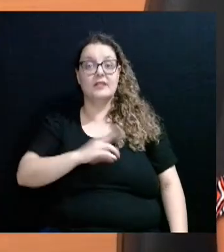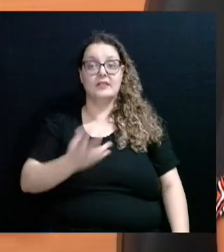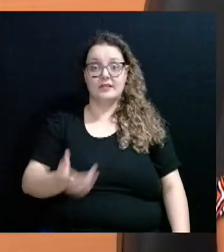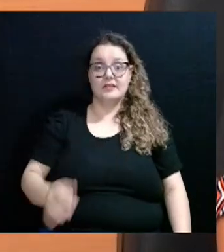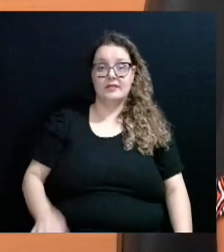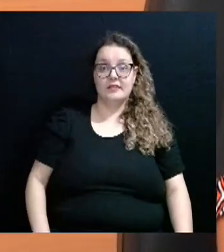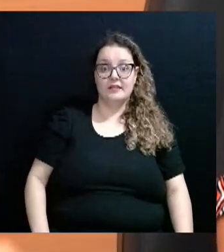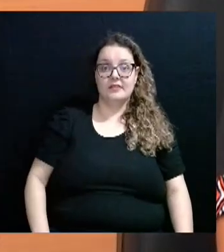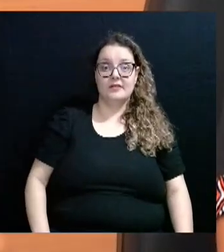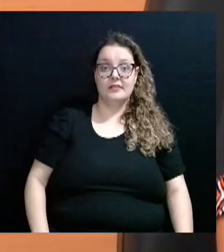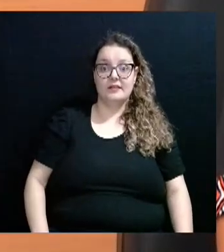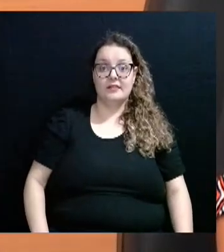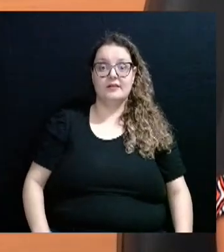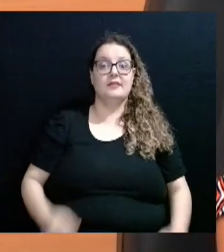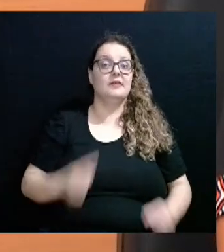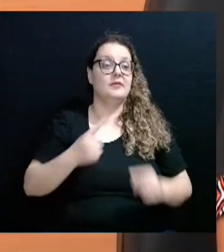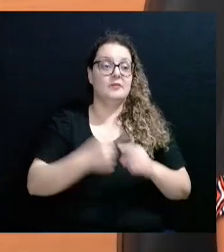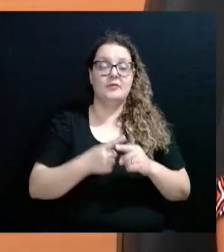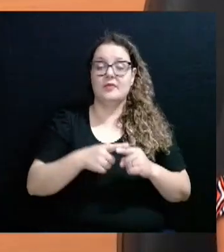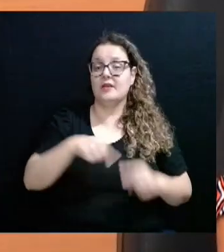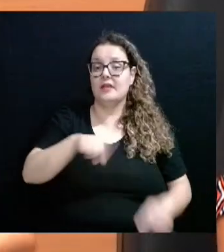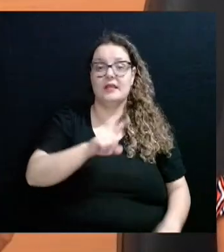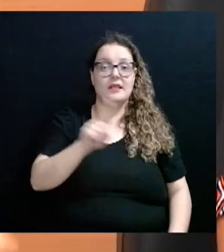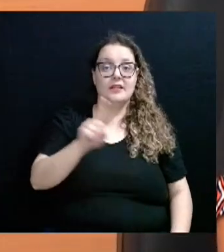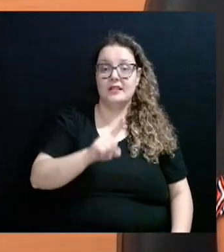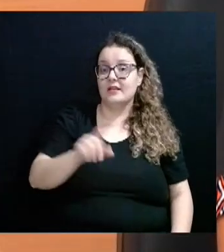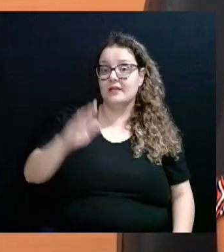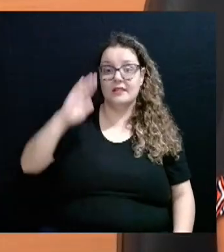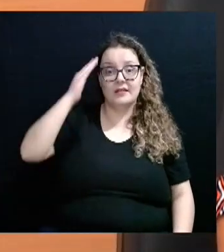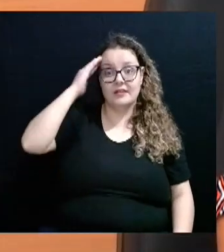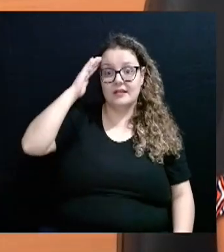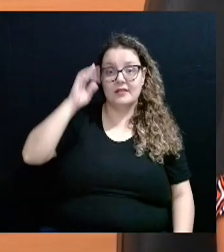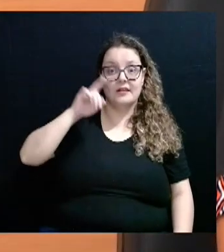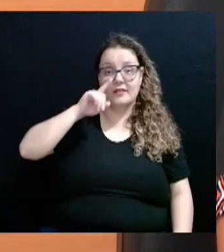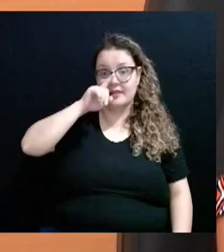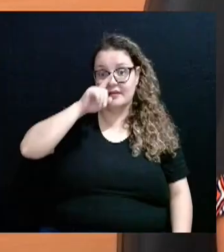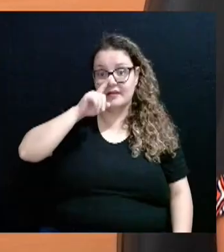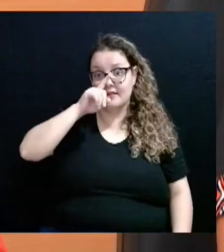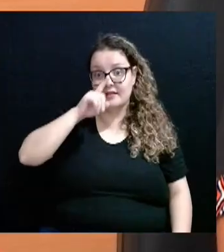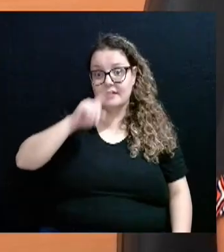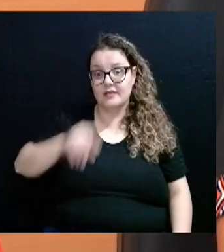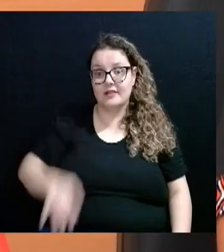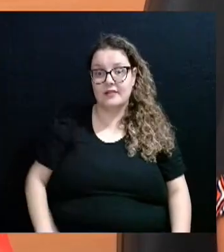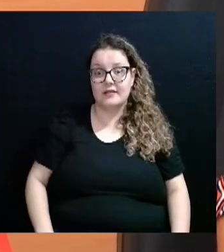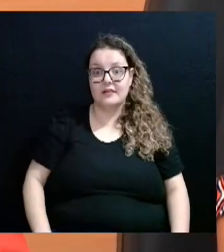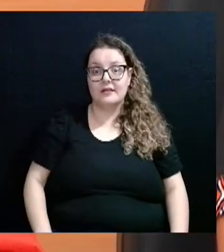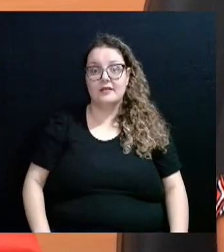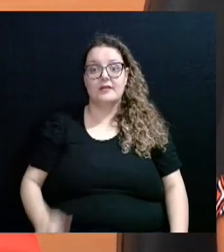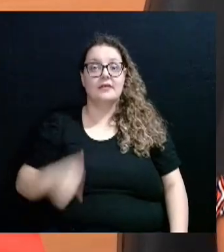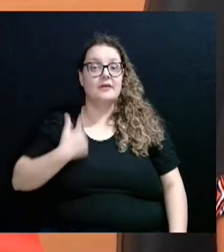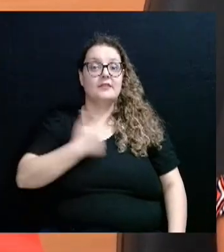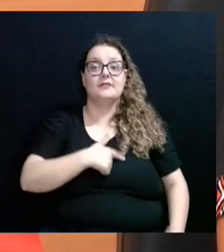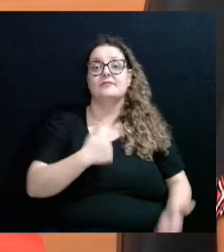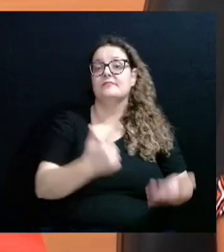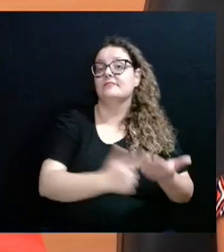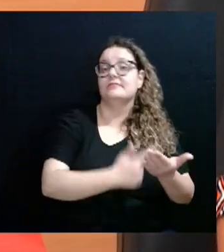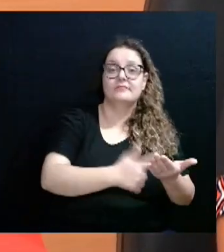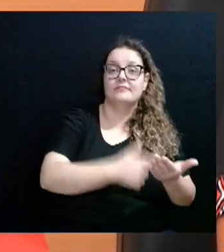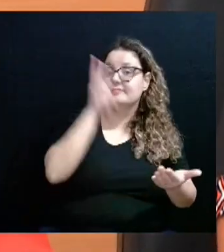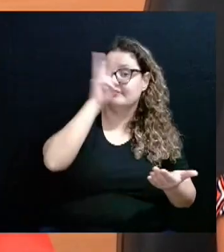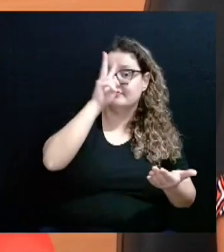vão entender o que são riscos, e nem que nossos livros de história foram